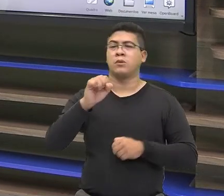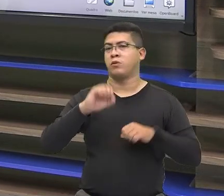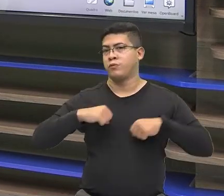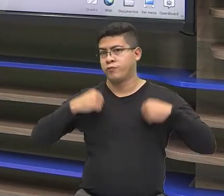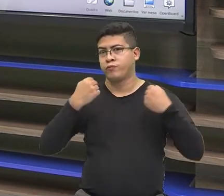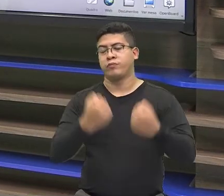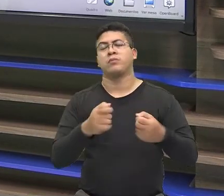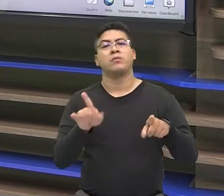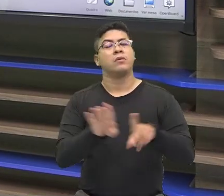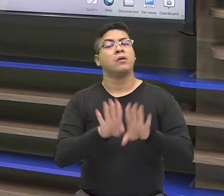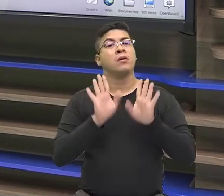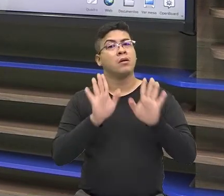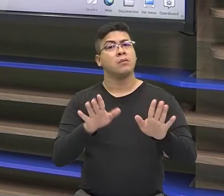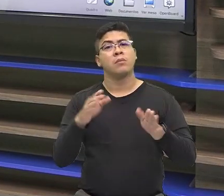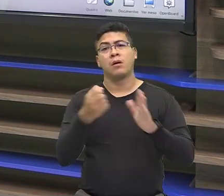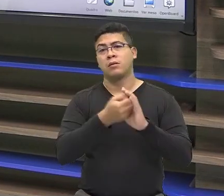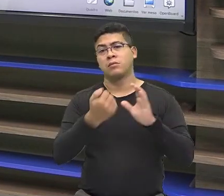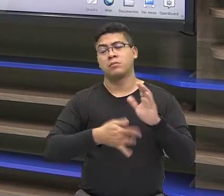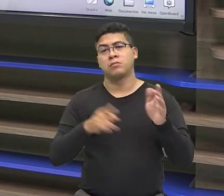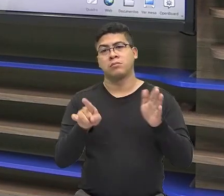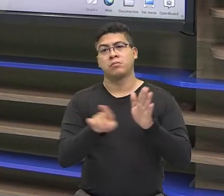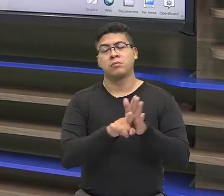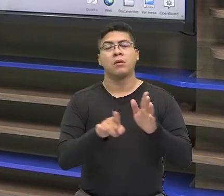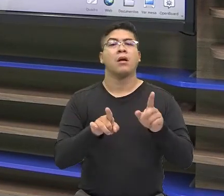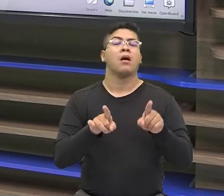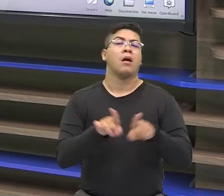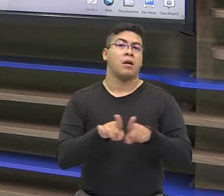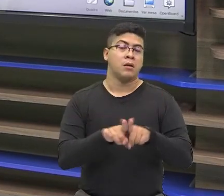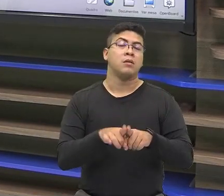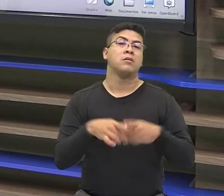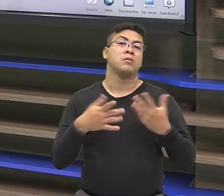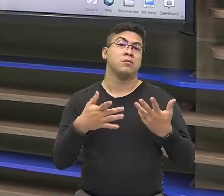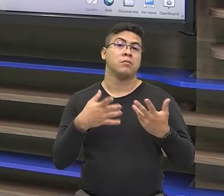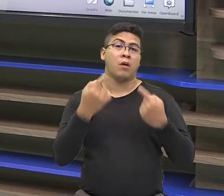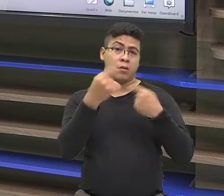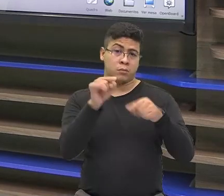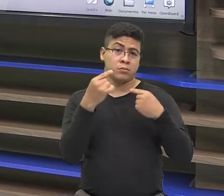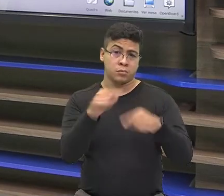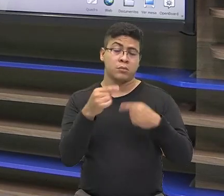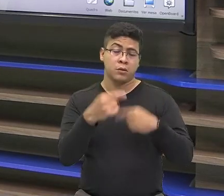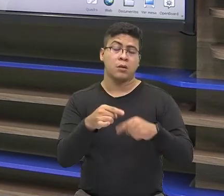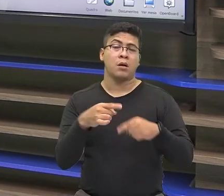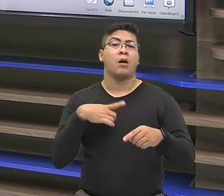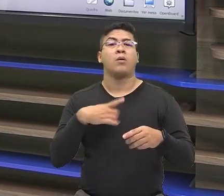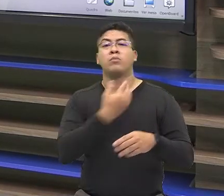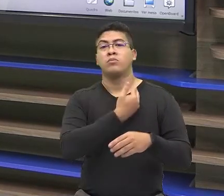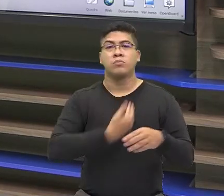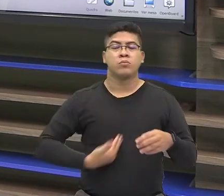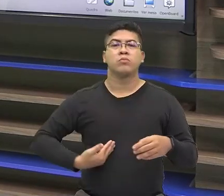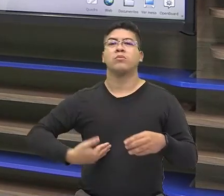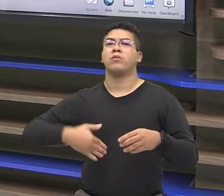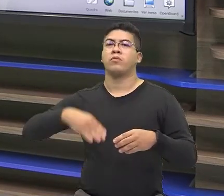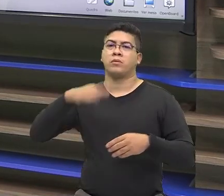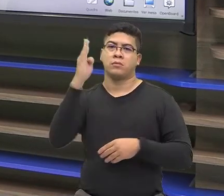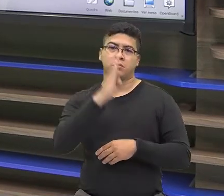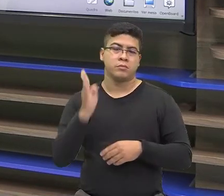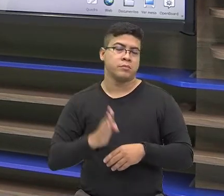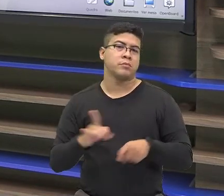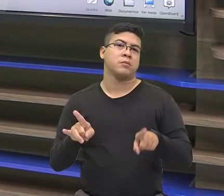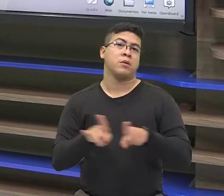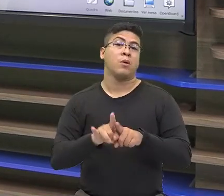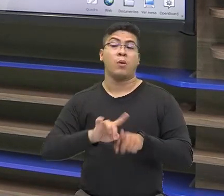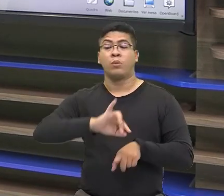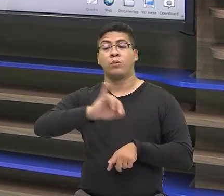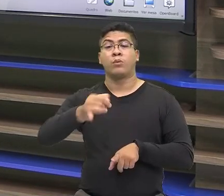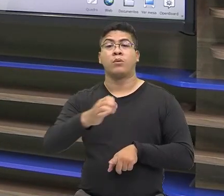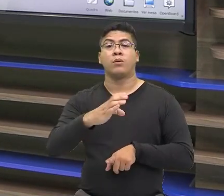forte. Então, características que ele vai trazer ali para criticar, criticando através ali, principalmente desse personagem,